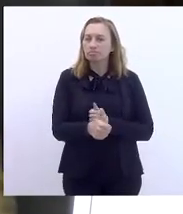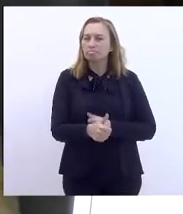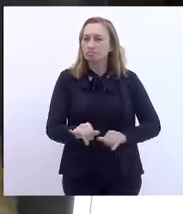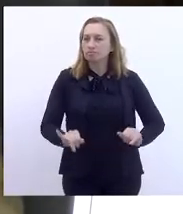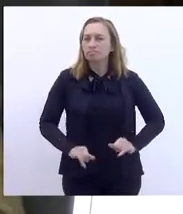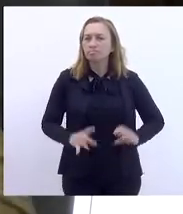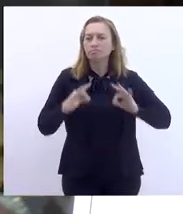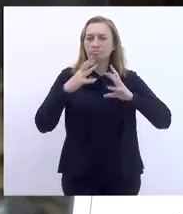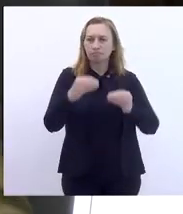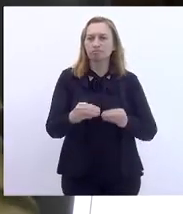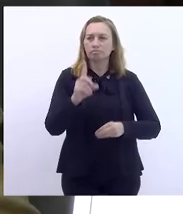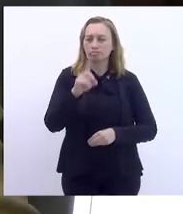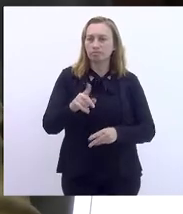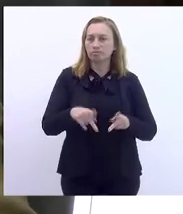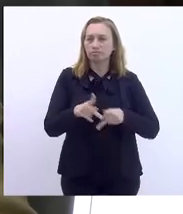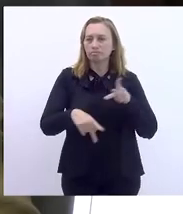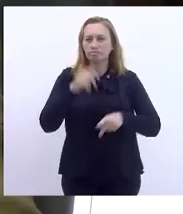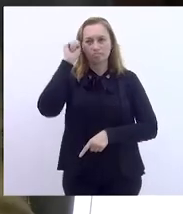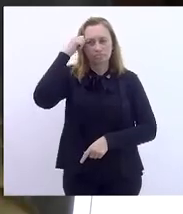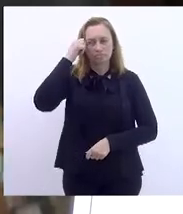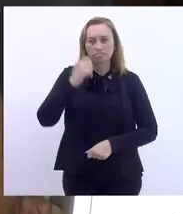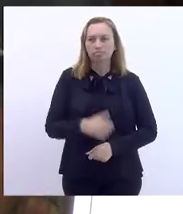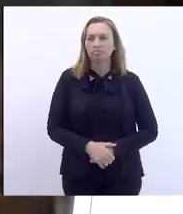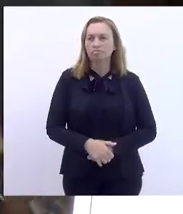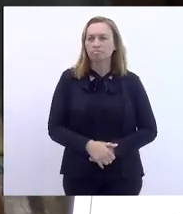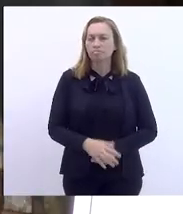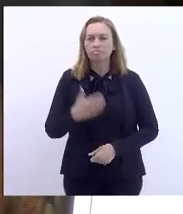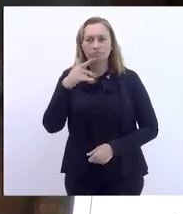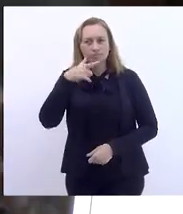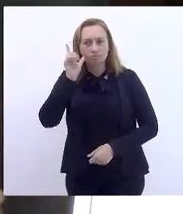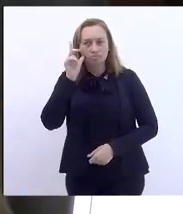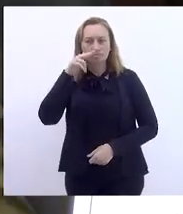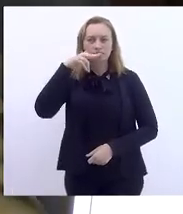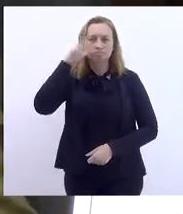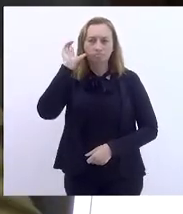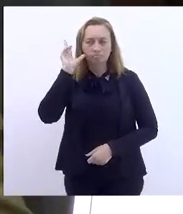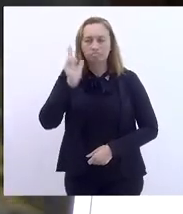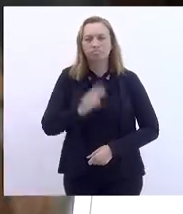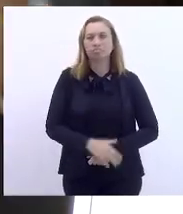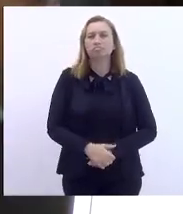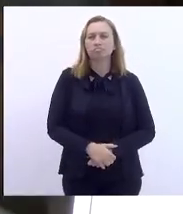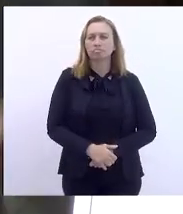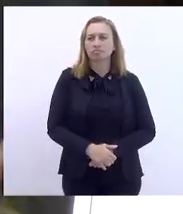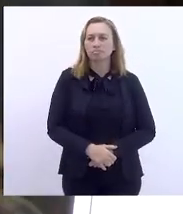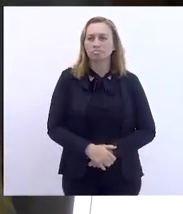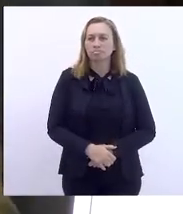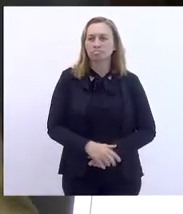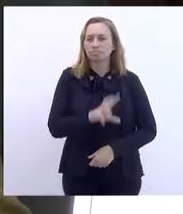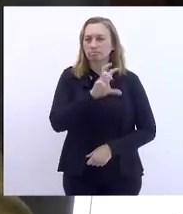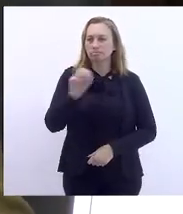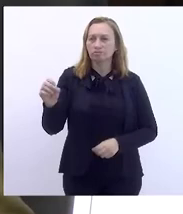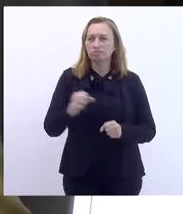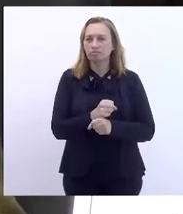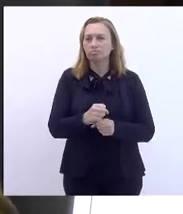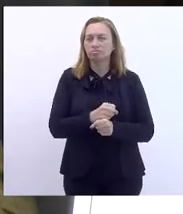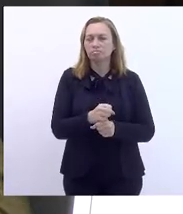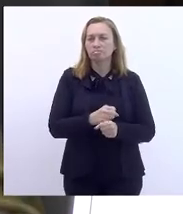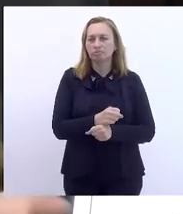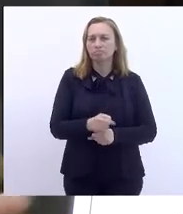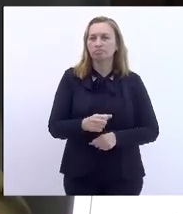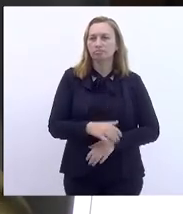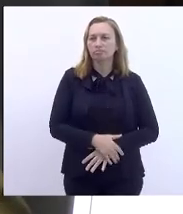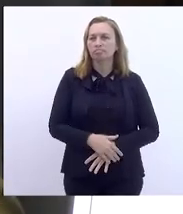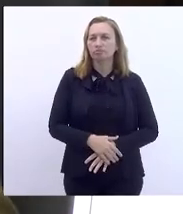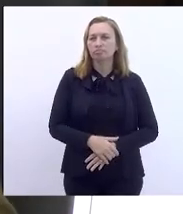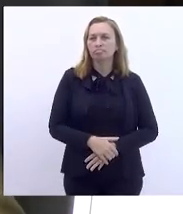sofrendo tudo isso é a população negra desde ontem anteontem e aí é 500 anos né que